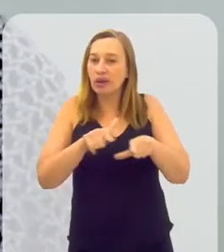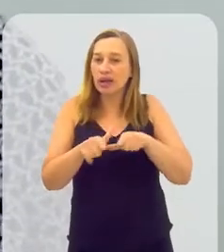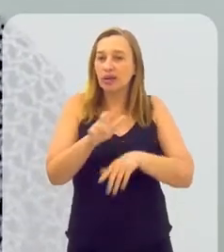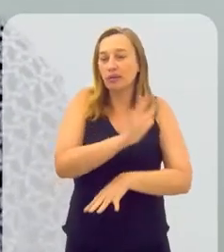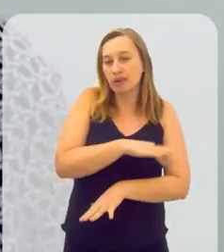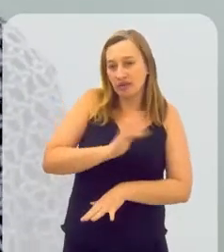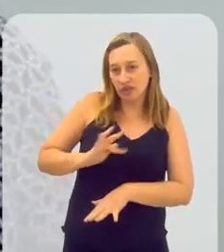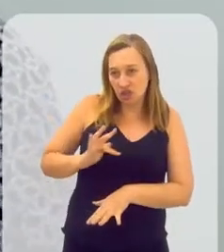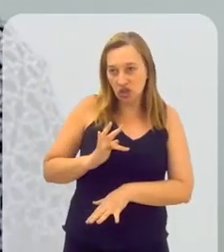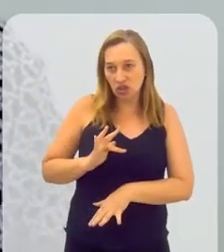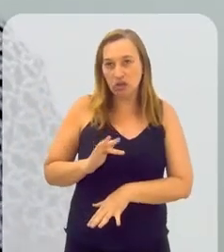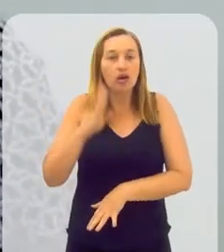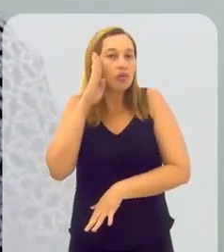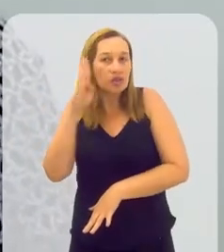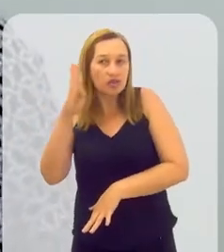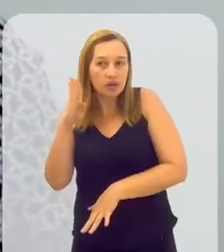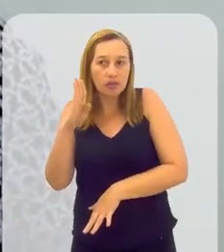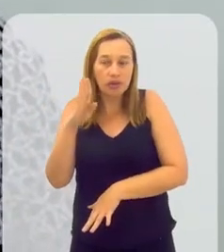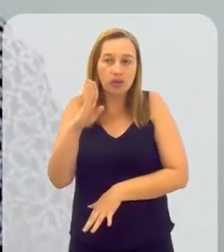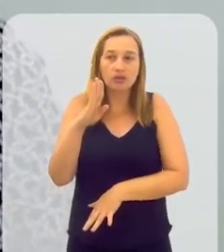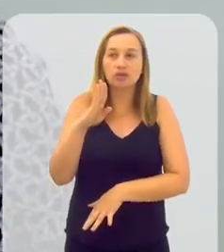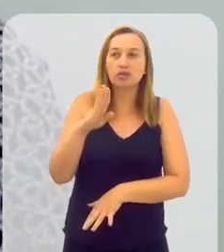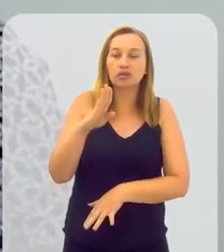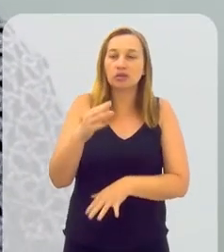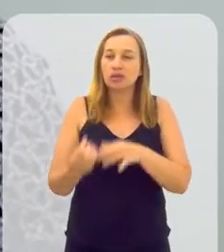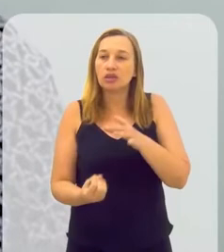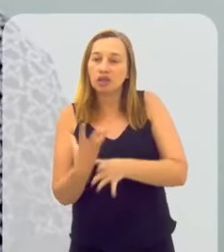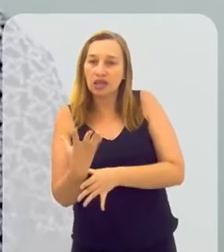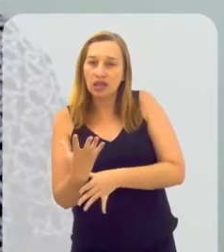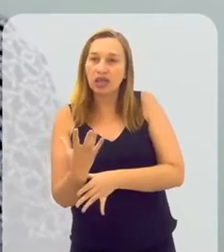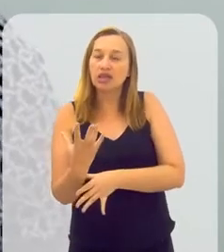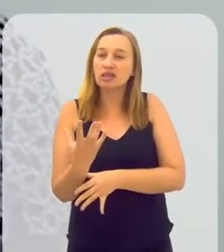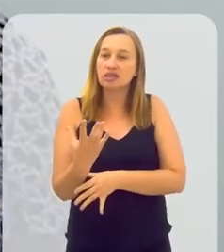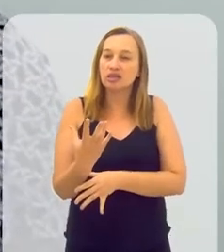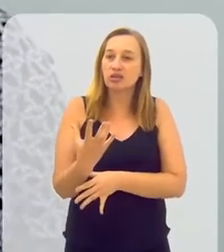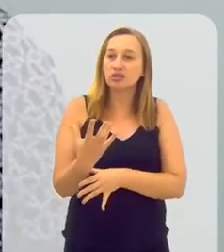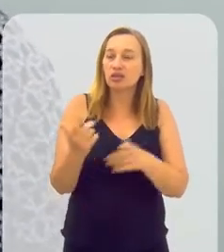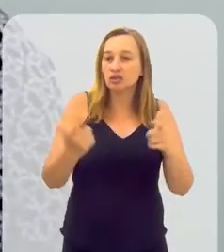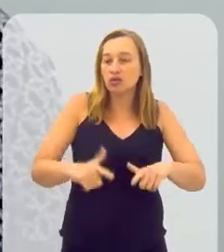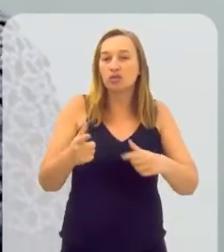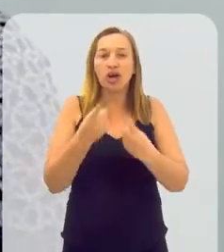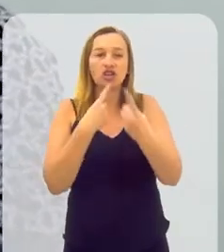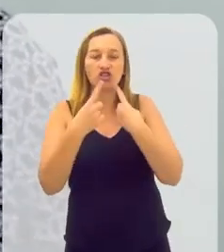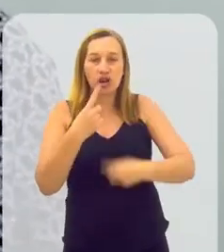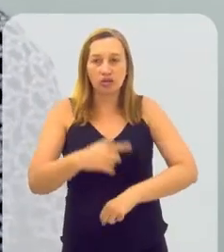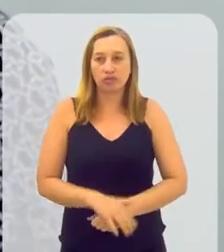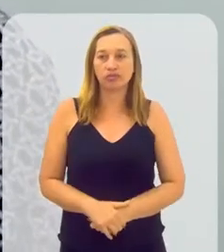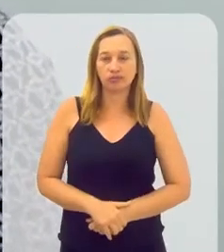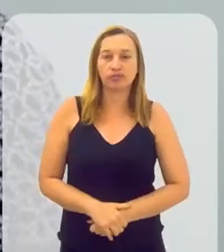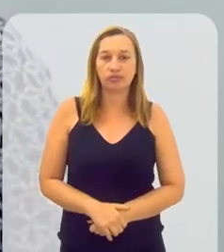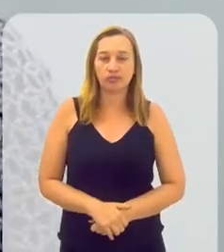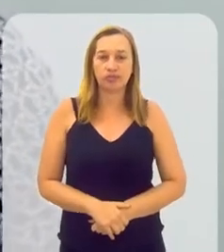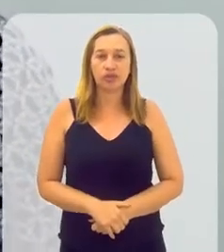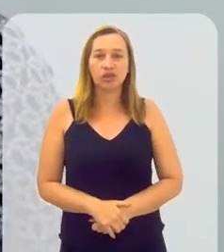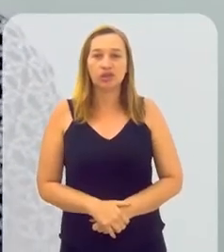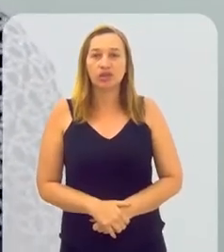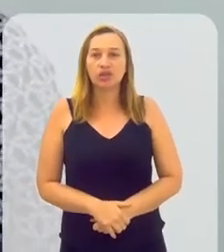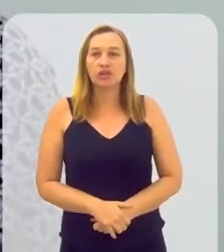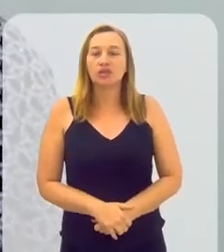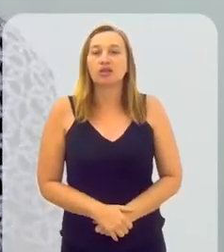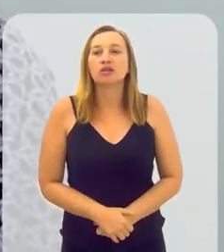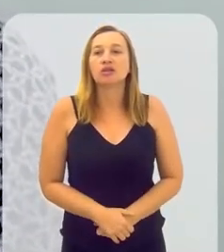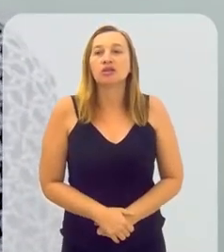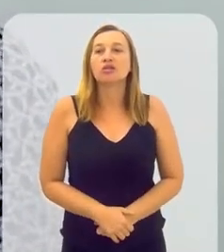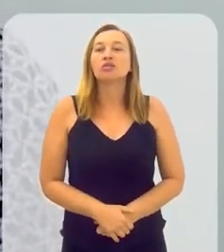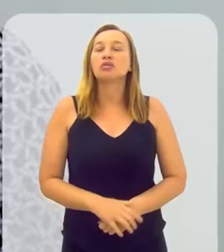divulgação desse conteúdo anuário vem sendo trabalhado pela FIRJAN, principalmente na disseminação desse conteúdo e na criação desses espaços de